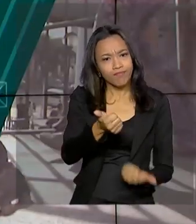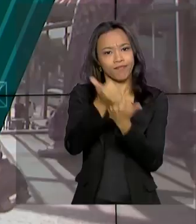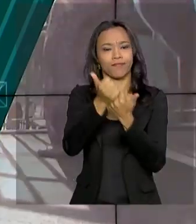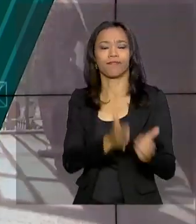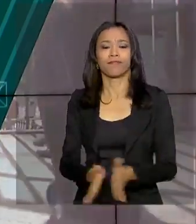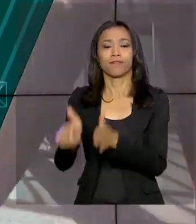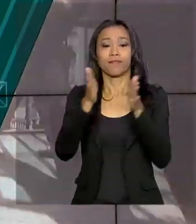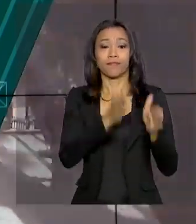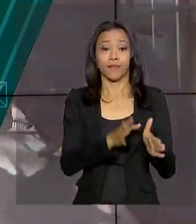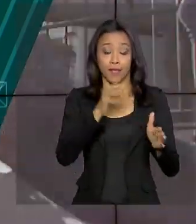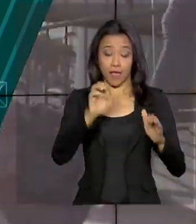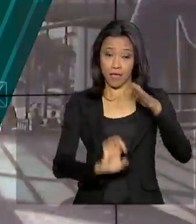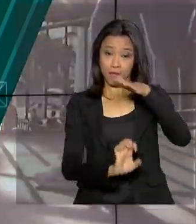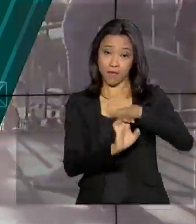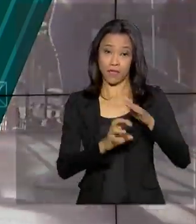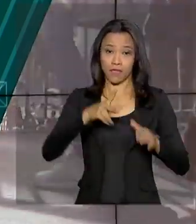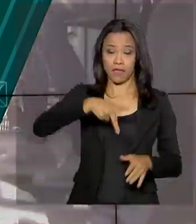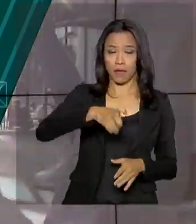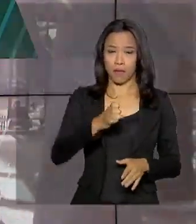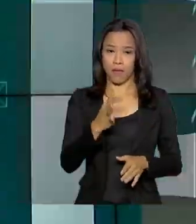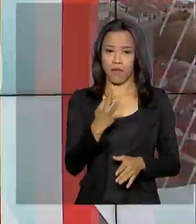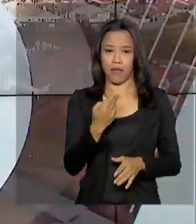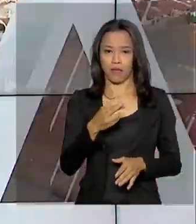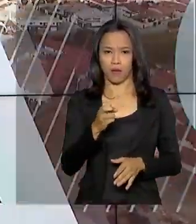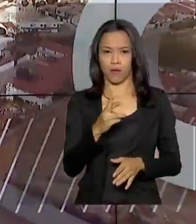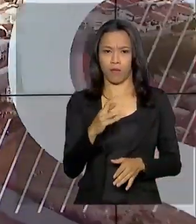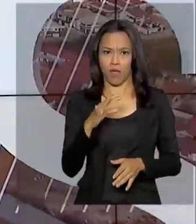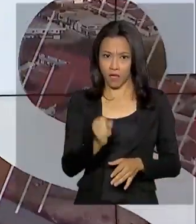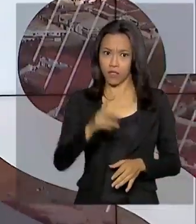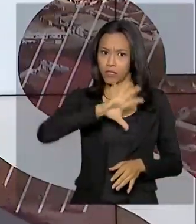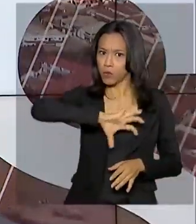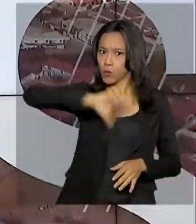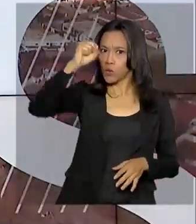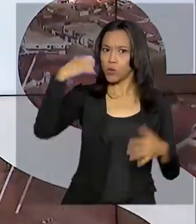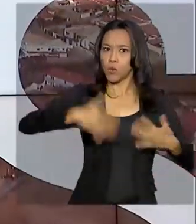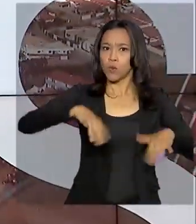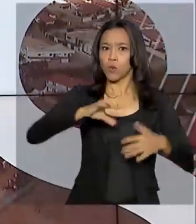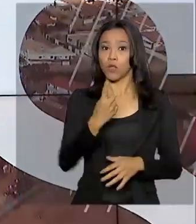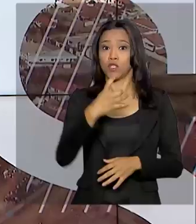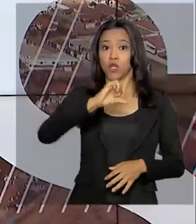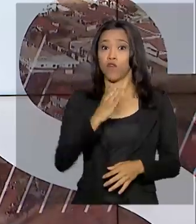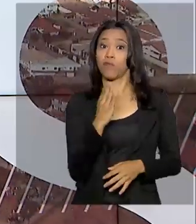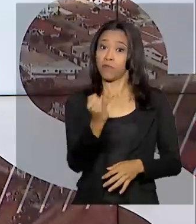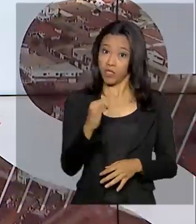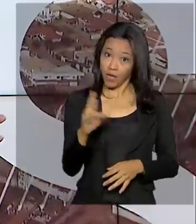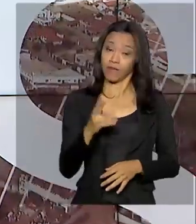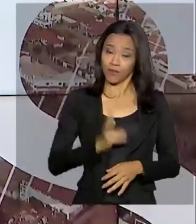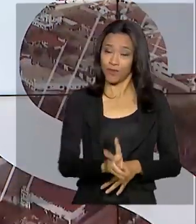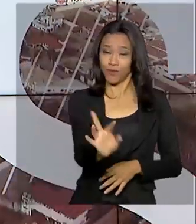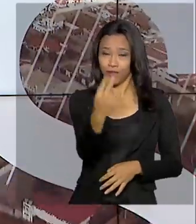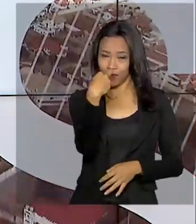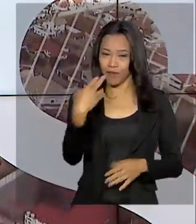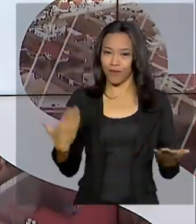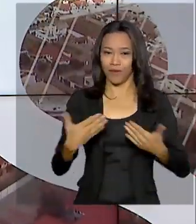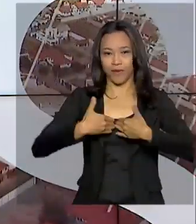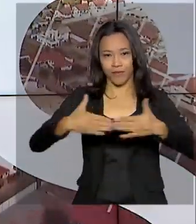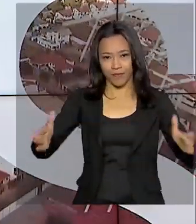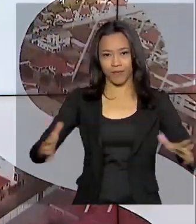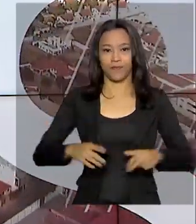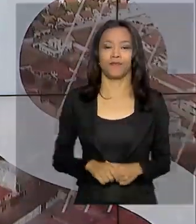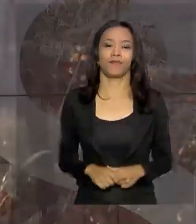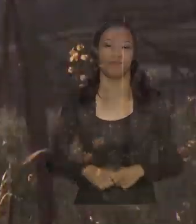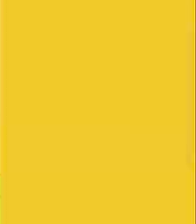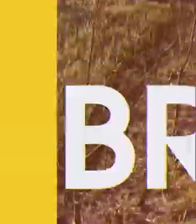petrobras tem núcleo líquido recorde e chega a 19 bilhões de reais fique com a gente o brasil em dia já está no